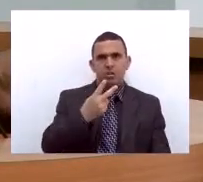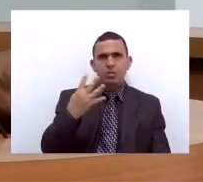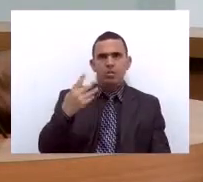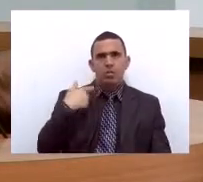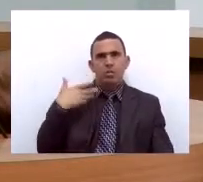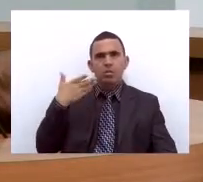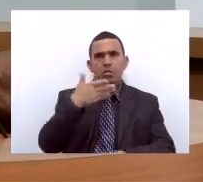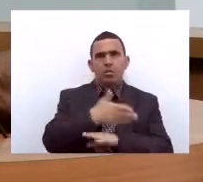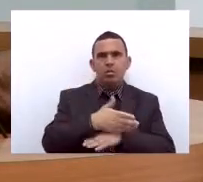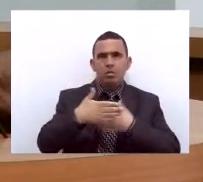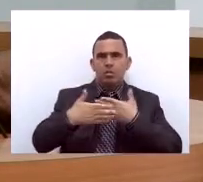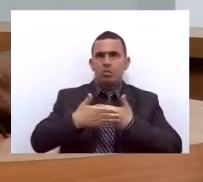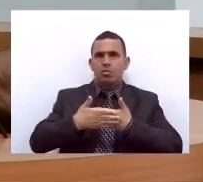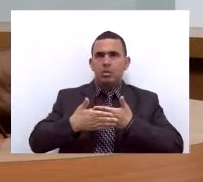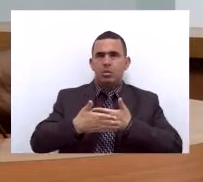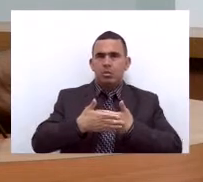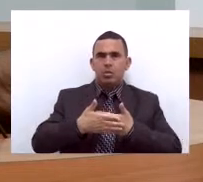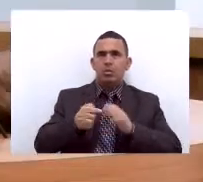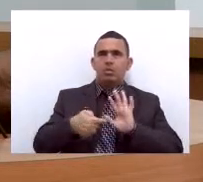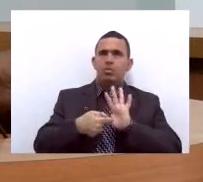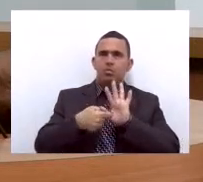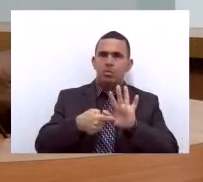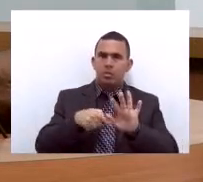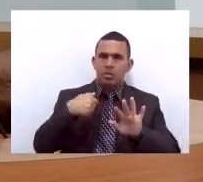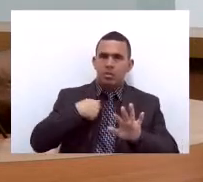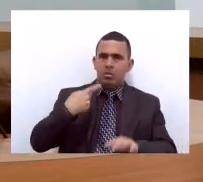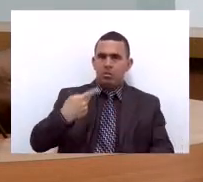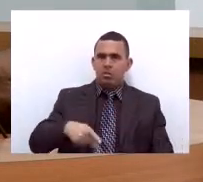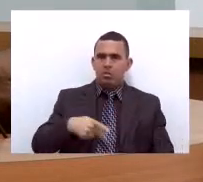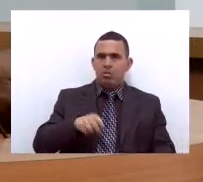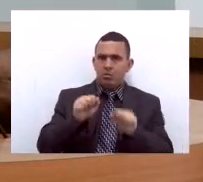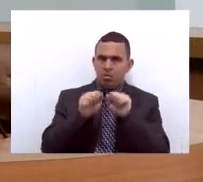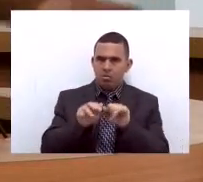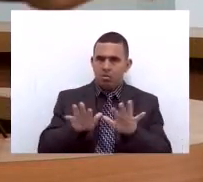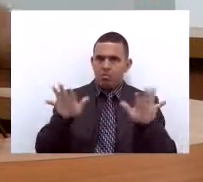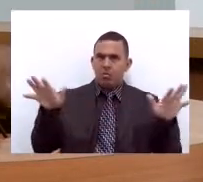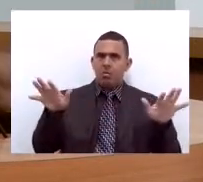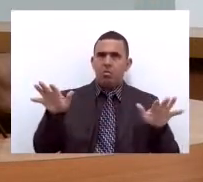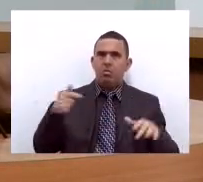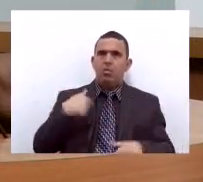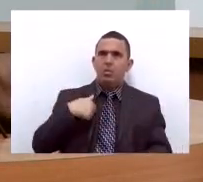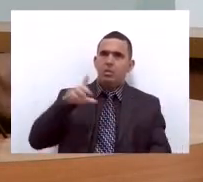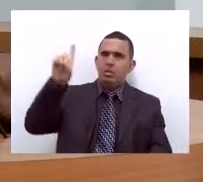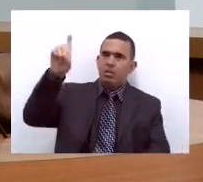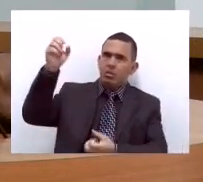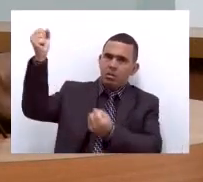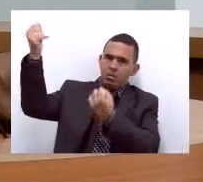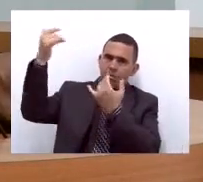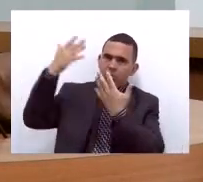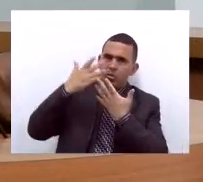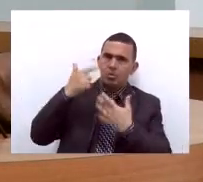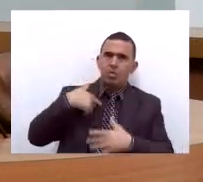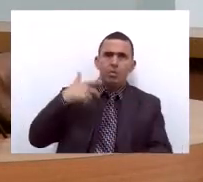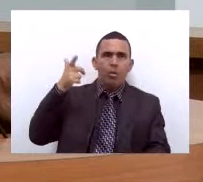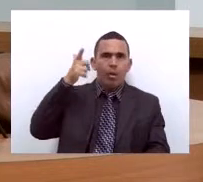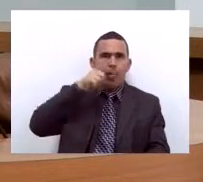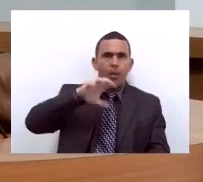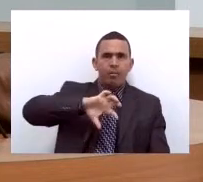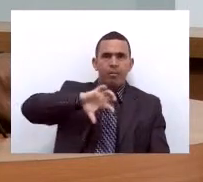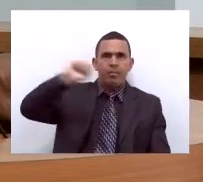Preto mostrar que sou um guarulhense. E, pela graça de Deus, eu consegui ser campeão